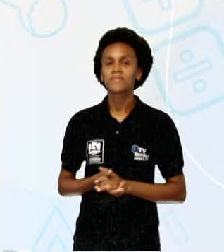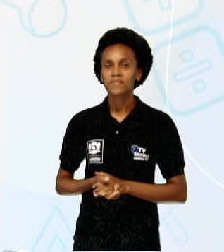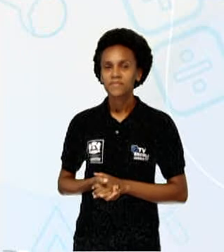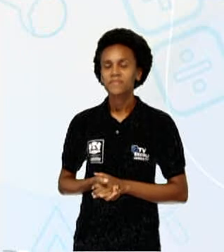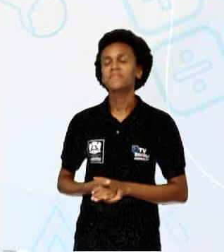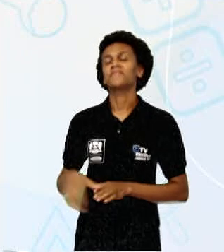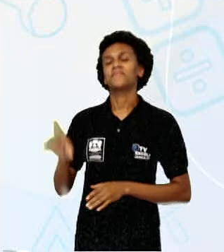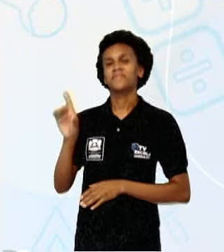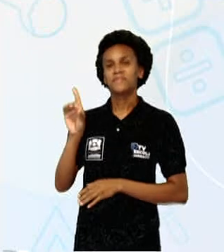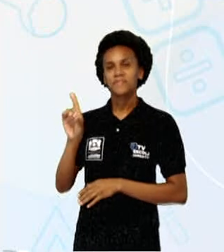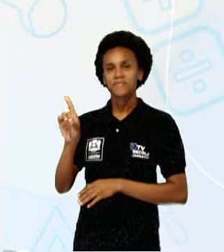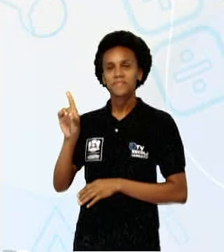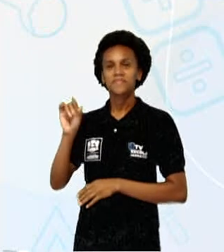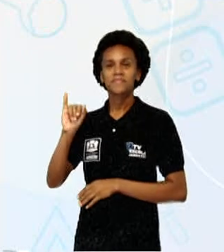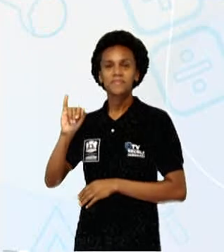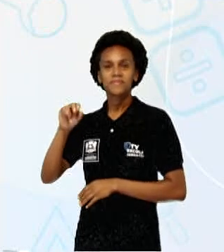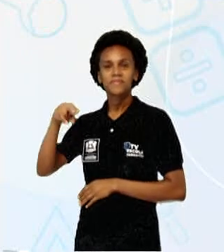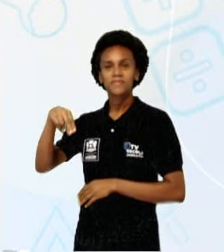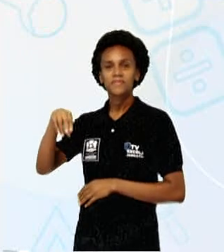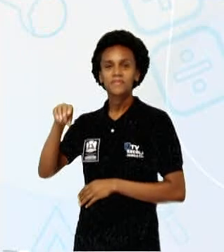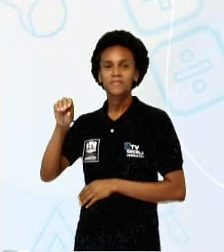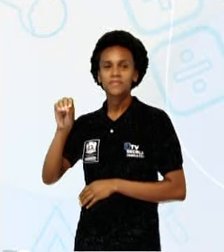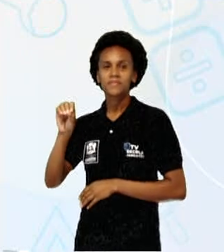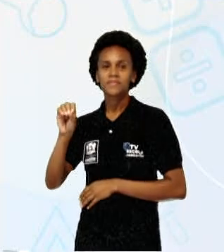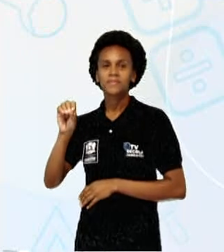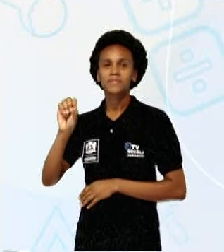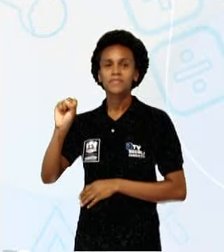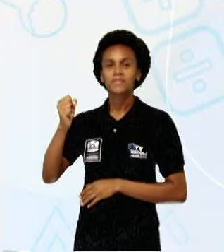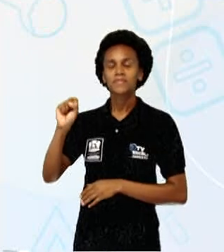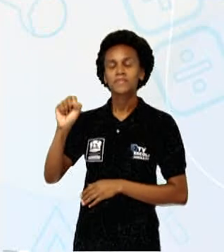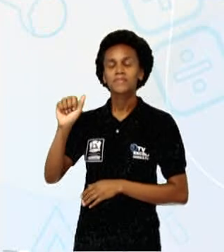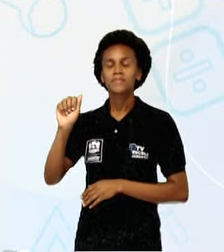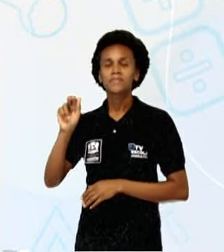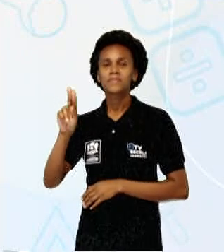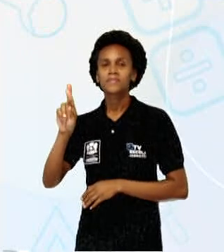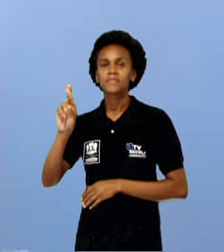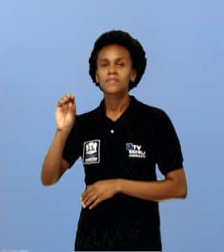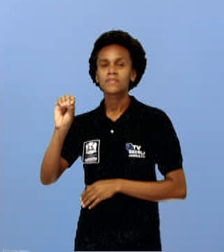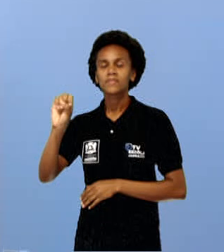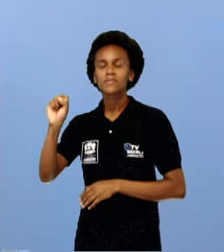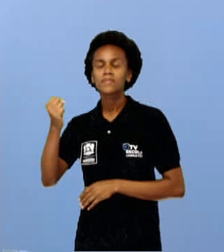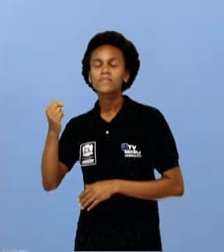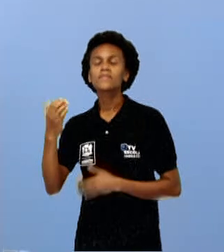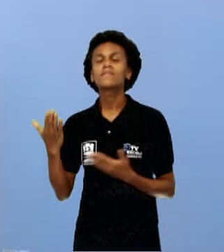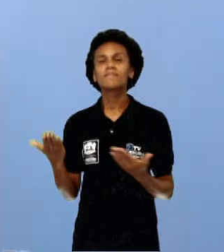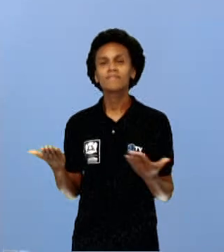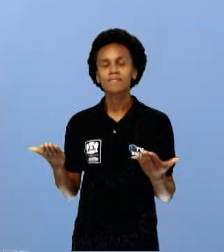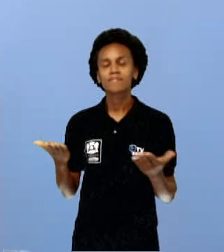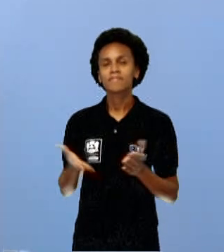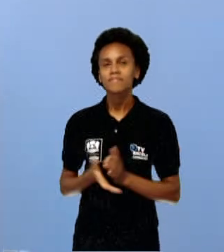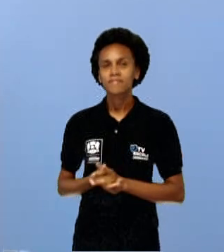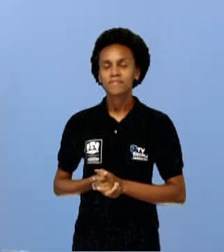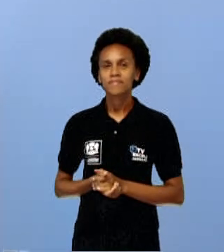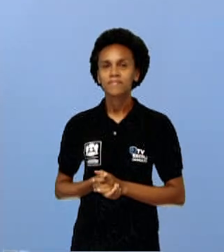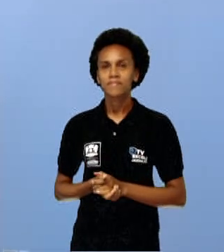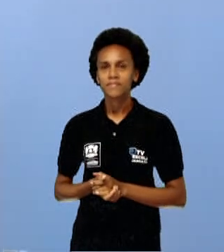e os dinossauros que estão entre os robôs e as petecas